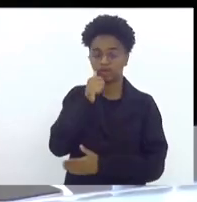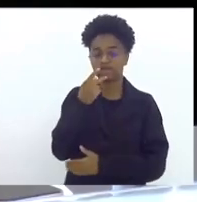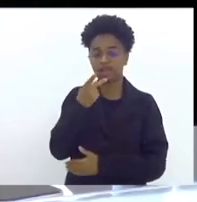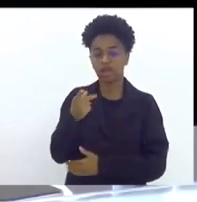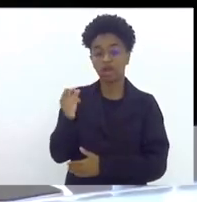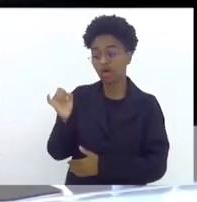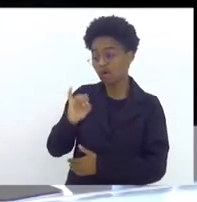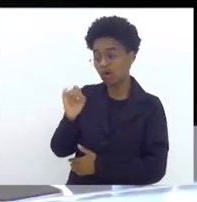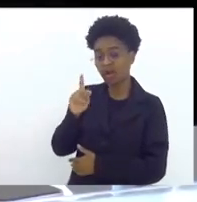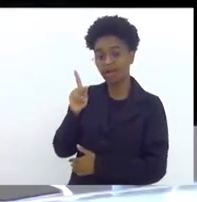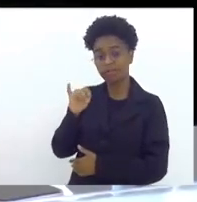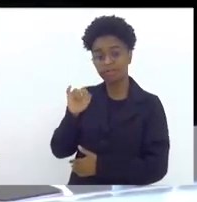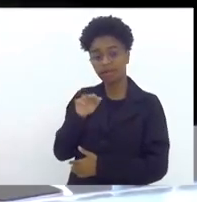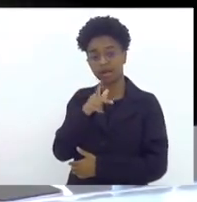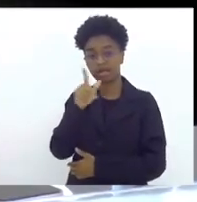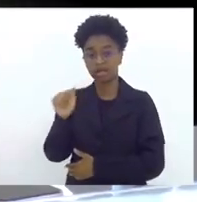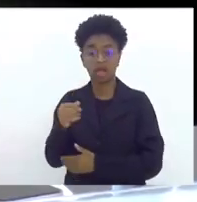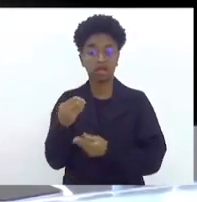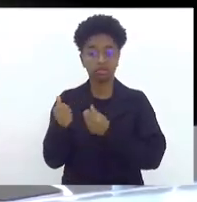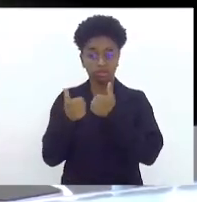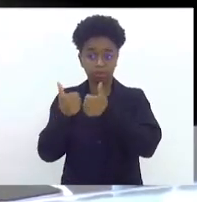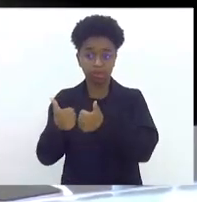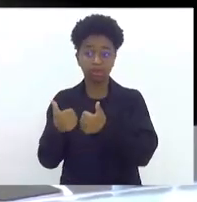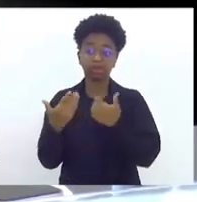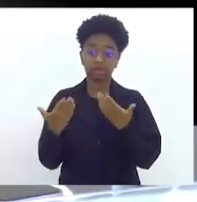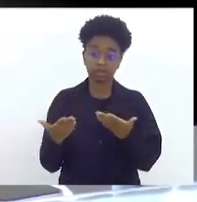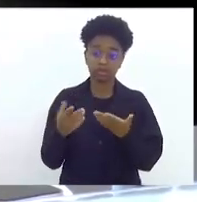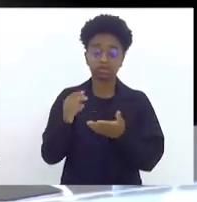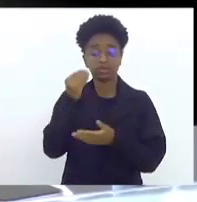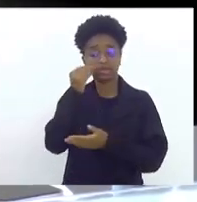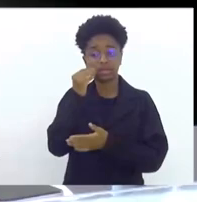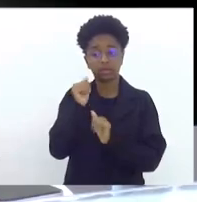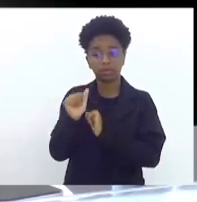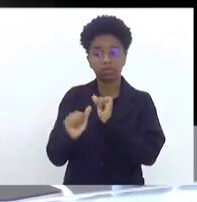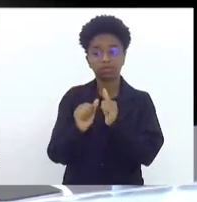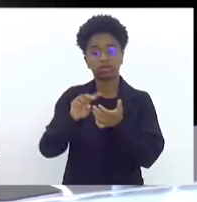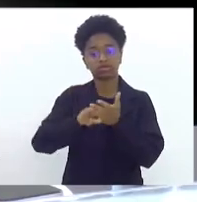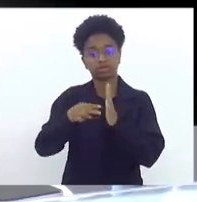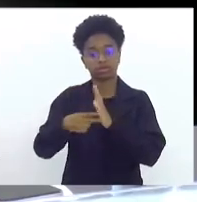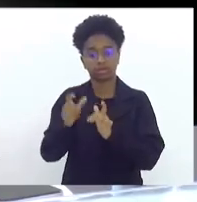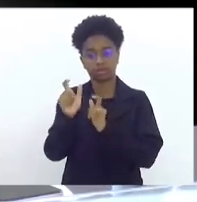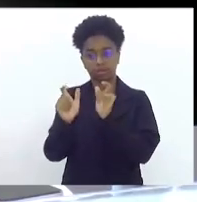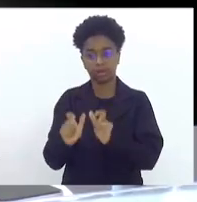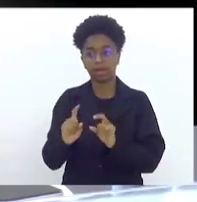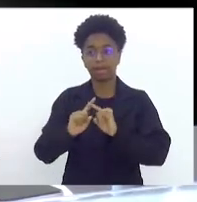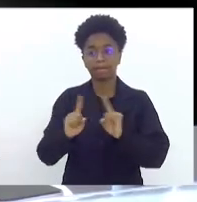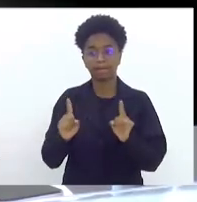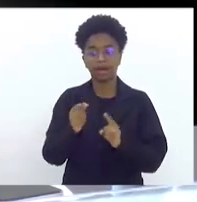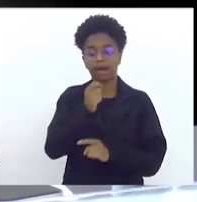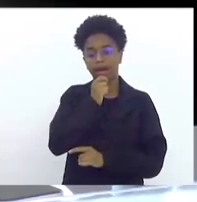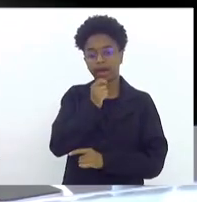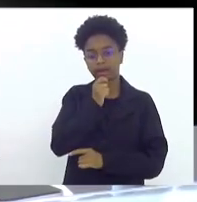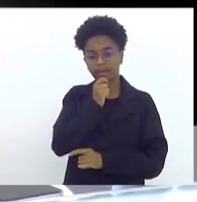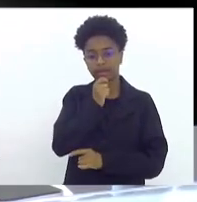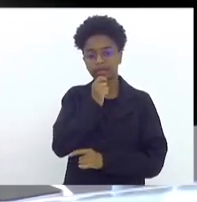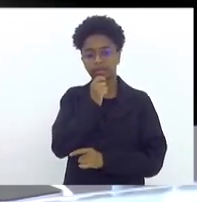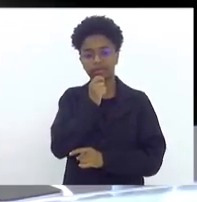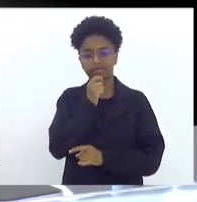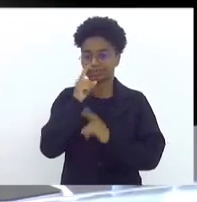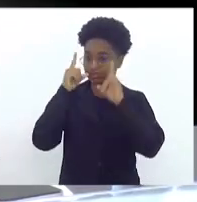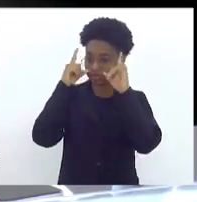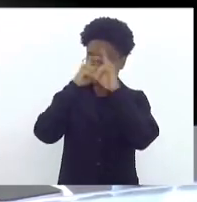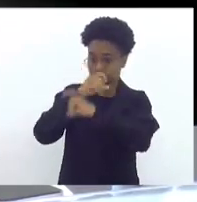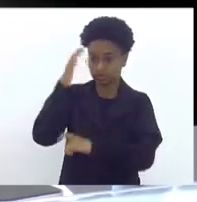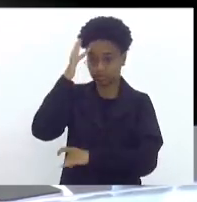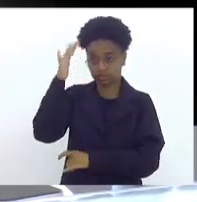Oi piranha E aí tentando ressignificar o tema a gente precisa colocar mas ainda é muito distante o Imaginário